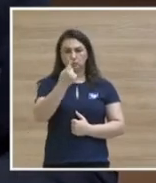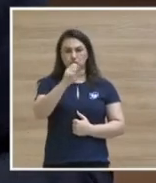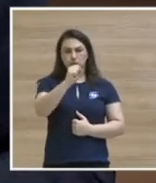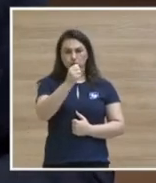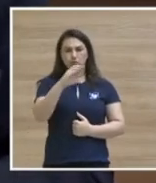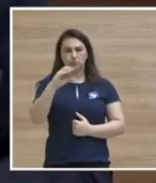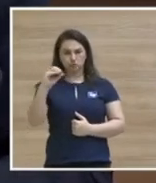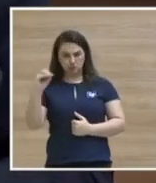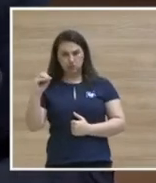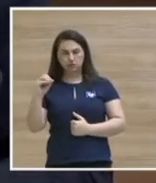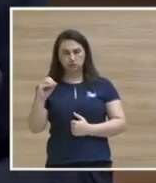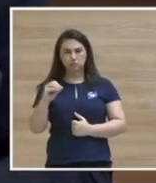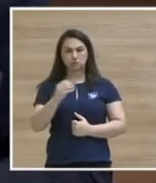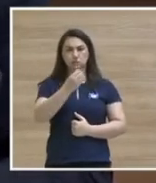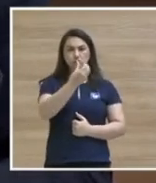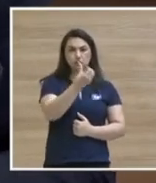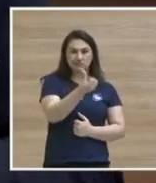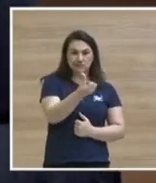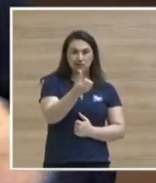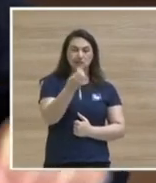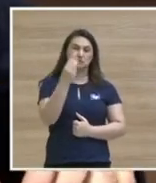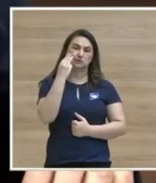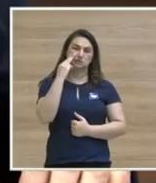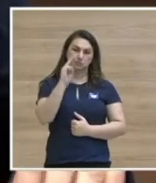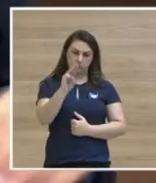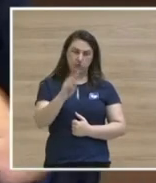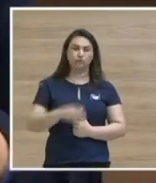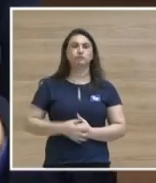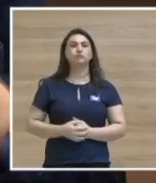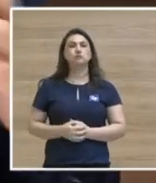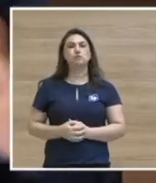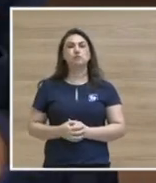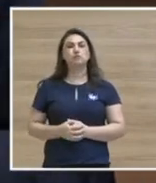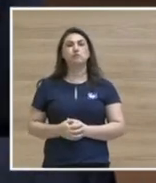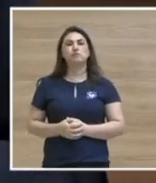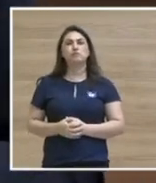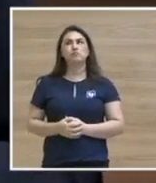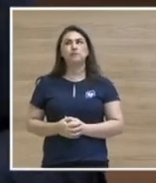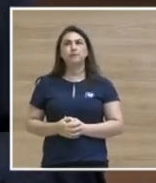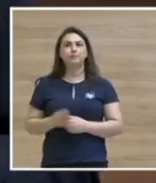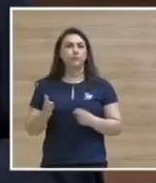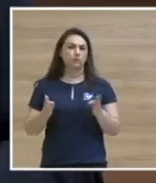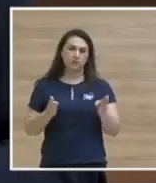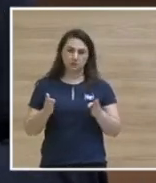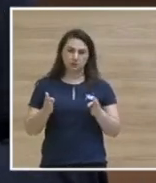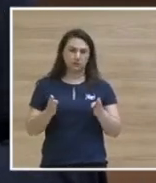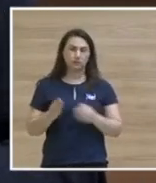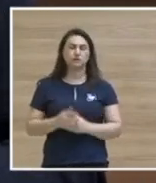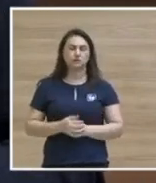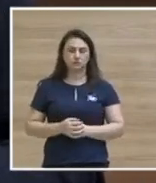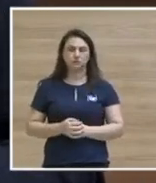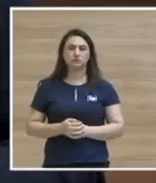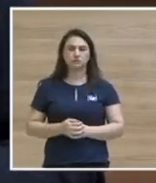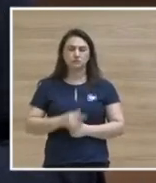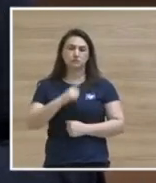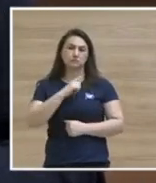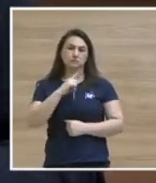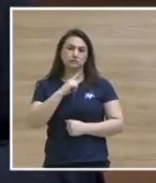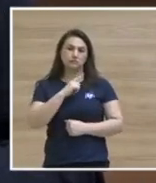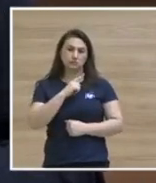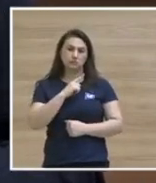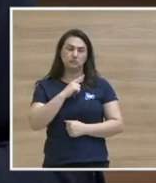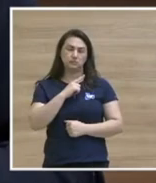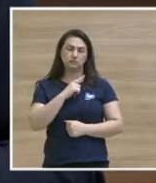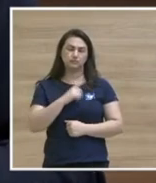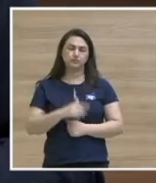um milhão 881 ficou 6 milhões 794 algumas licitações ocorreram e nós tivemos em